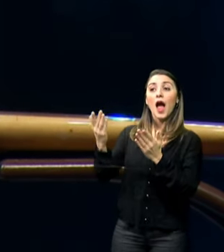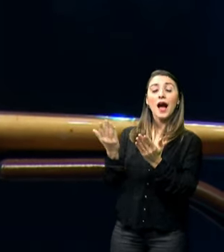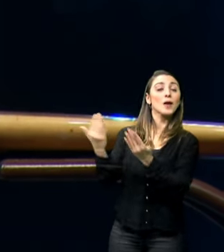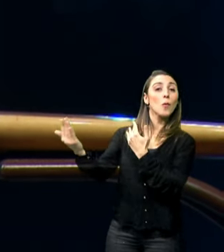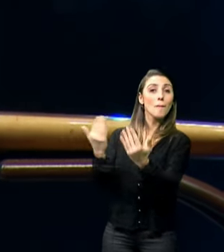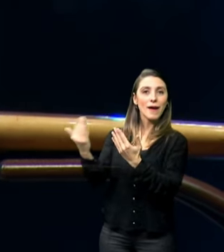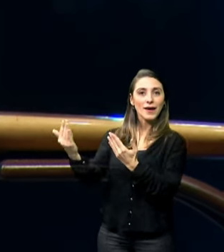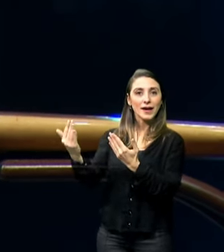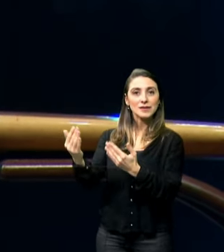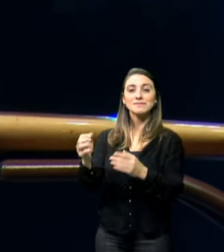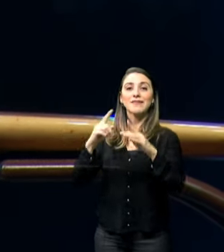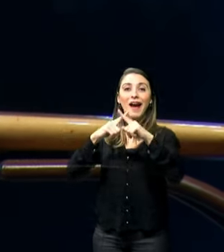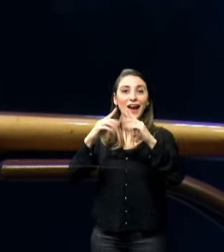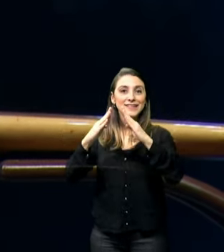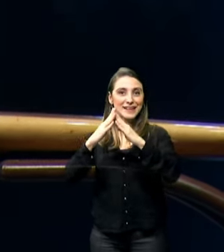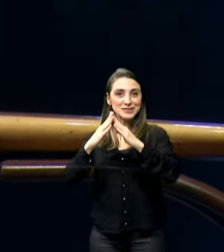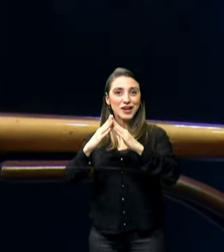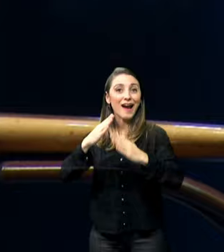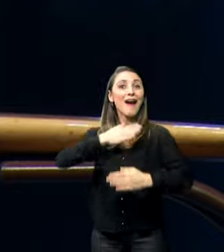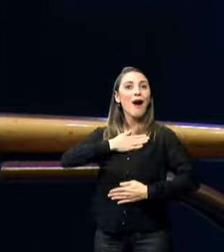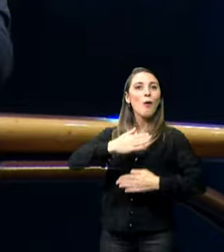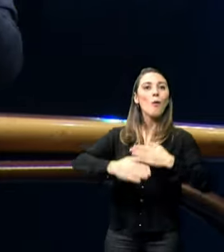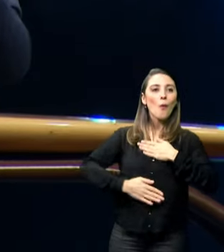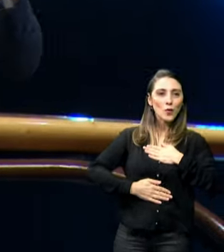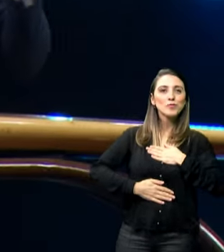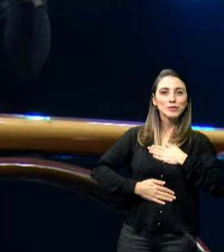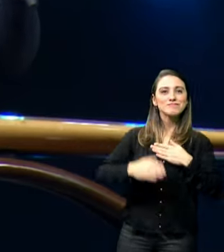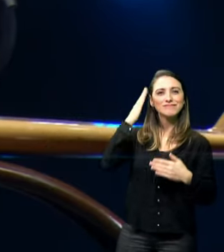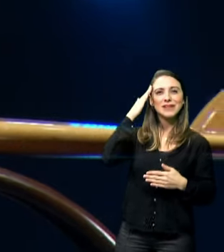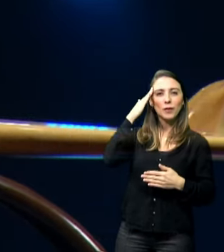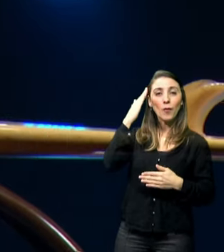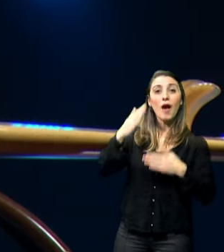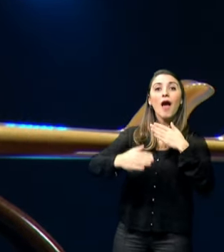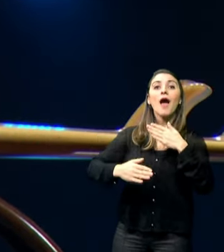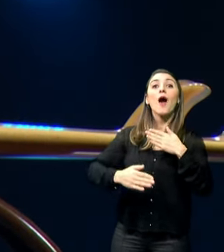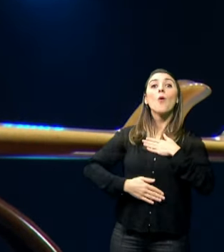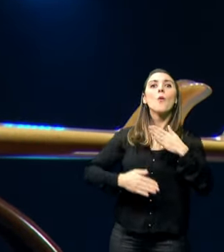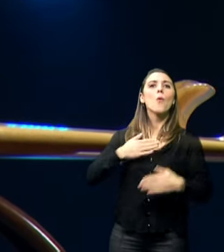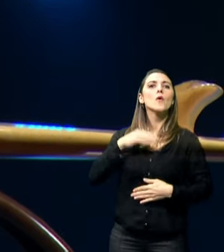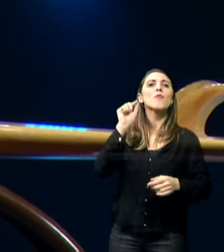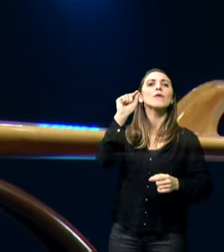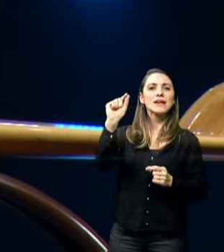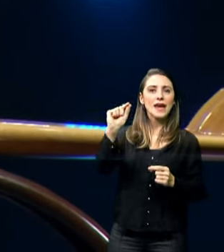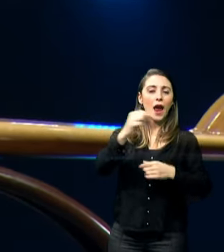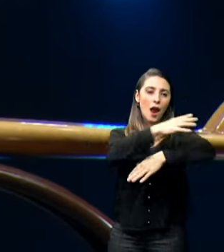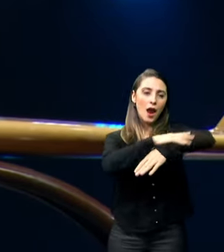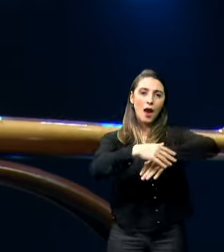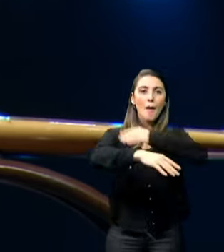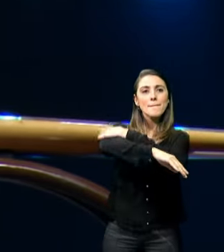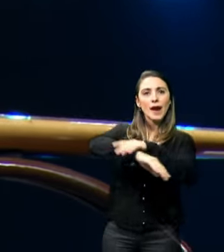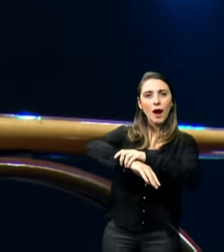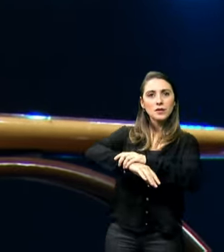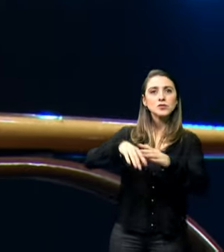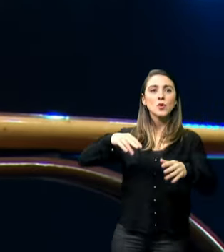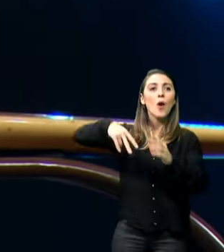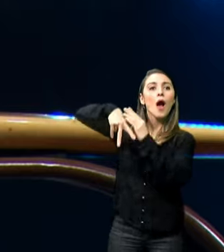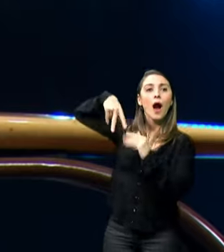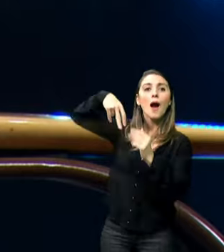corpo. O que é corpo? Um conjunto de membros interdependentes. A coisa é tão fabulosa,